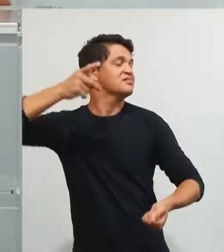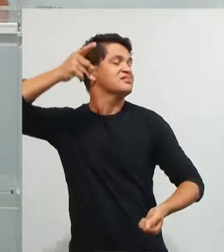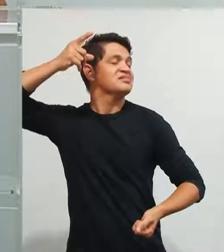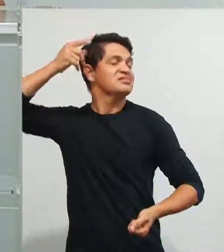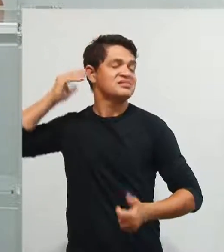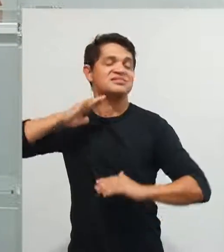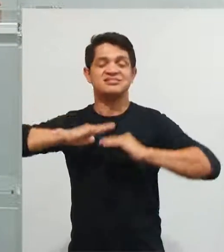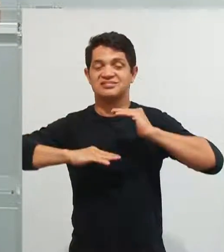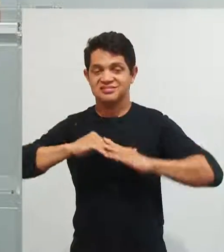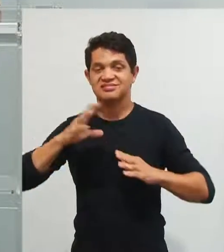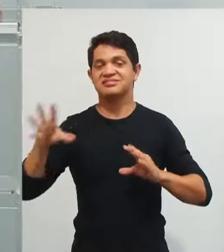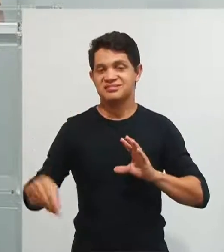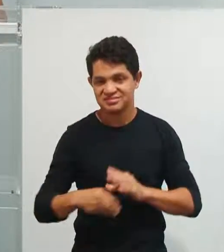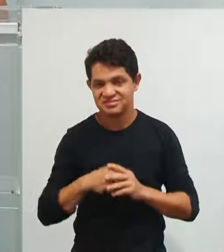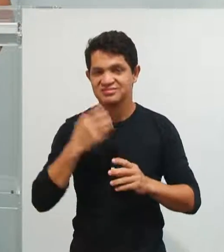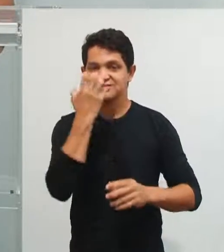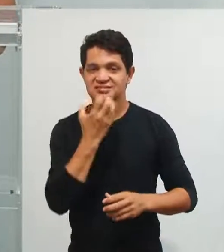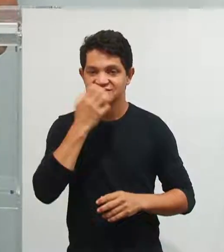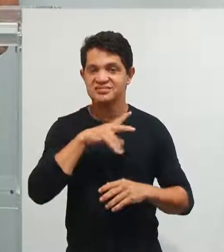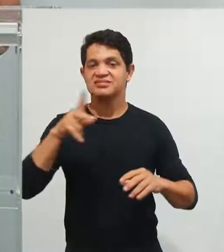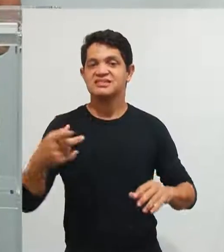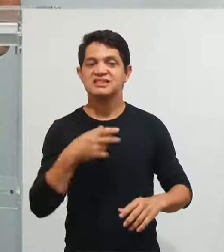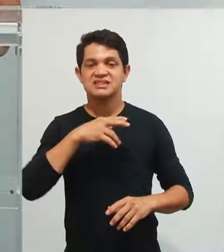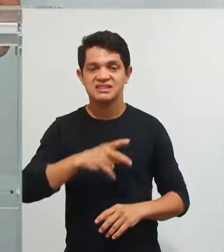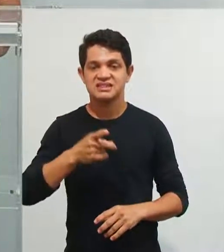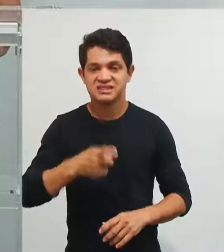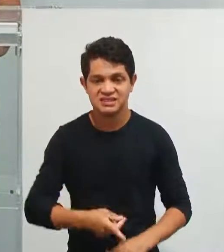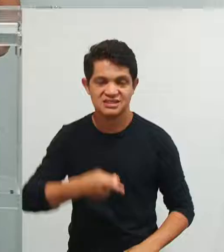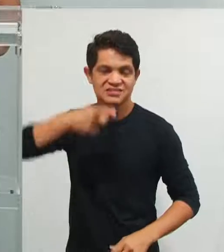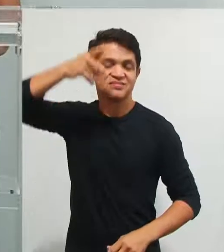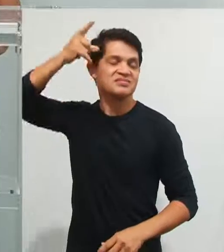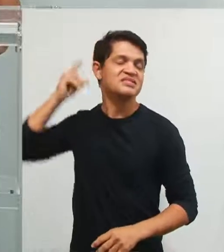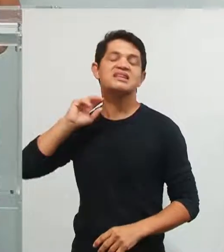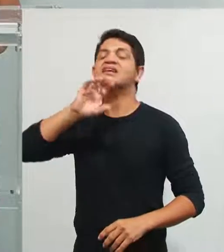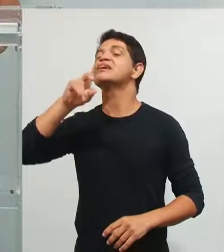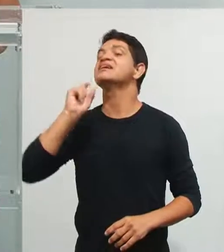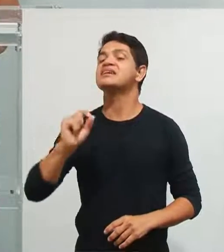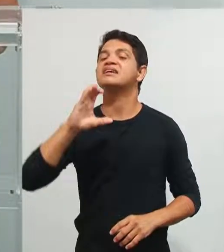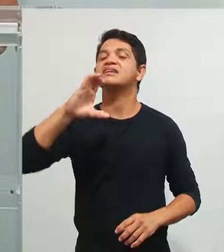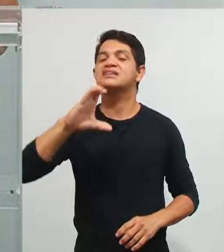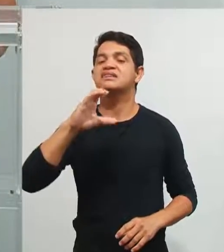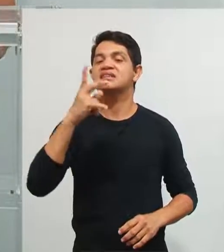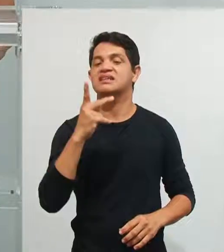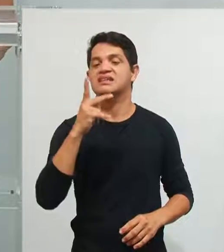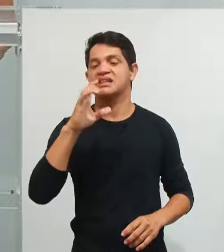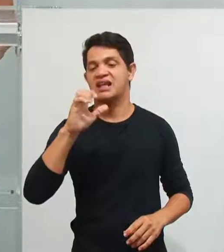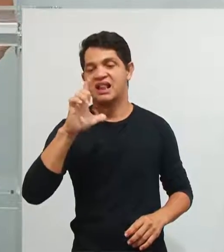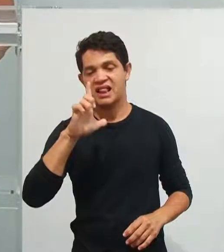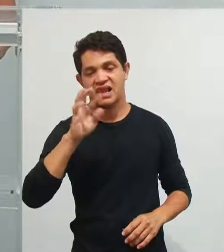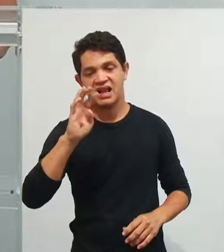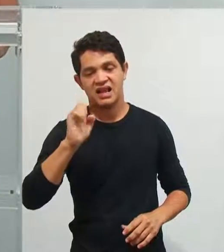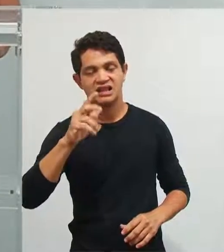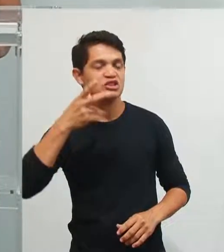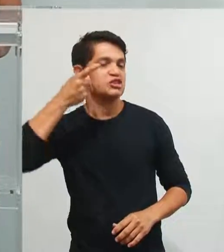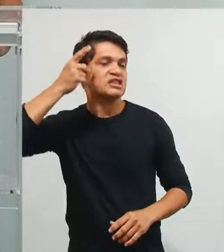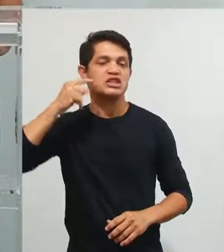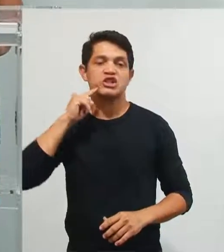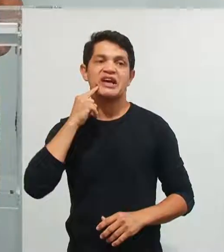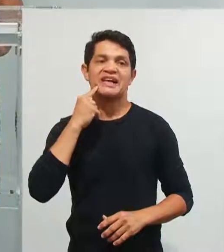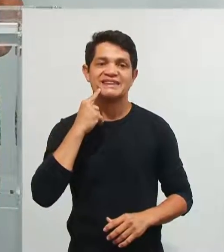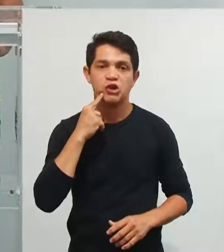Calhambeque, bibi. São músicas chiclete. Por quê? Você não consegue esquecer com tanta